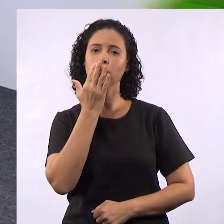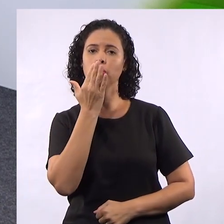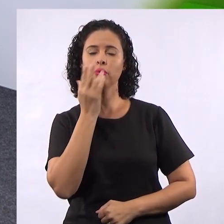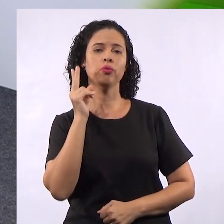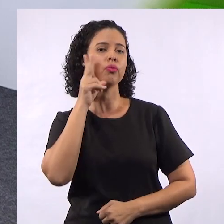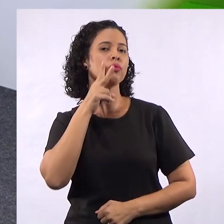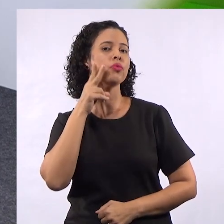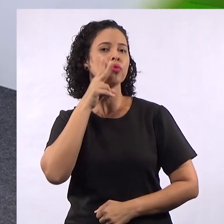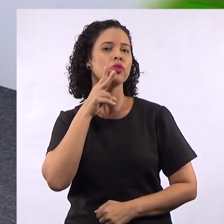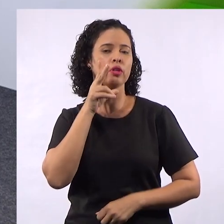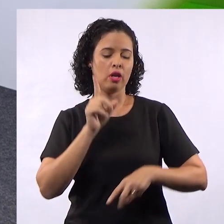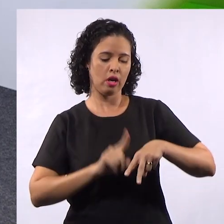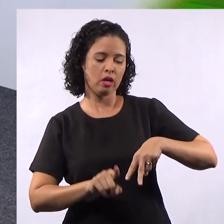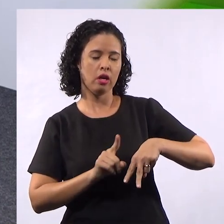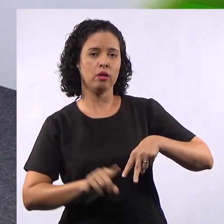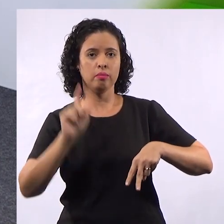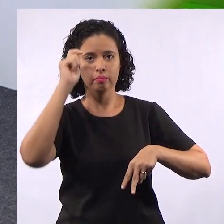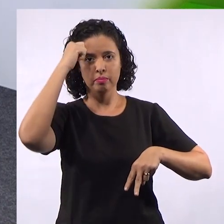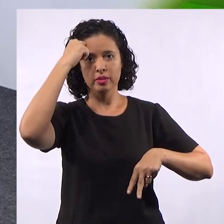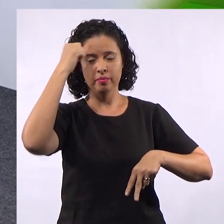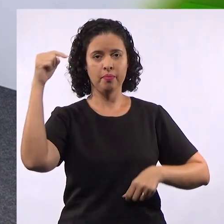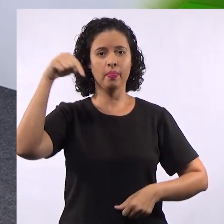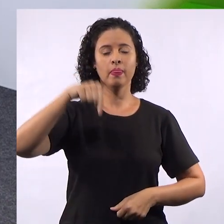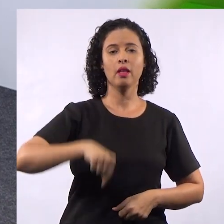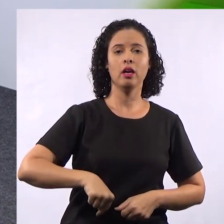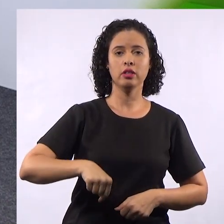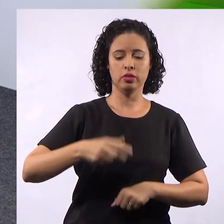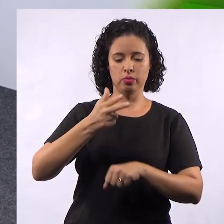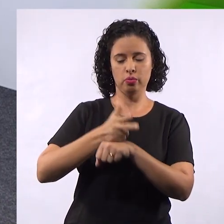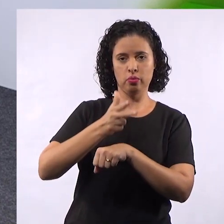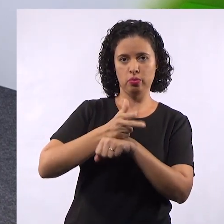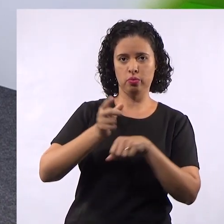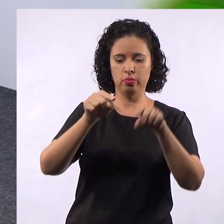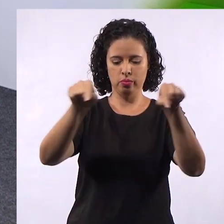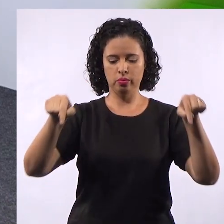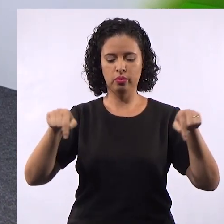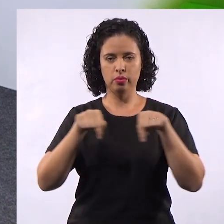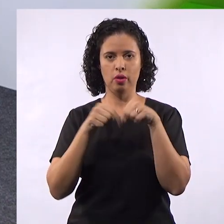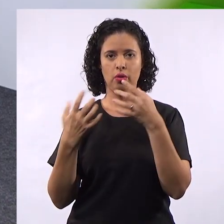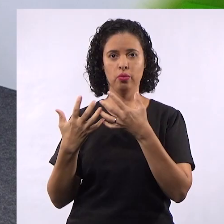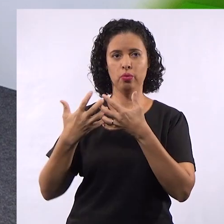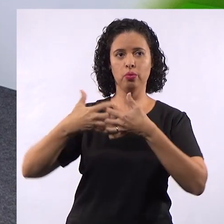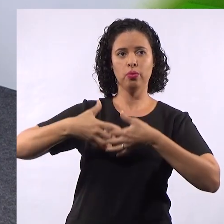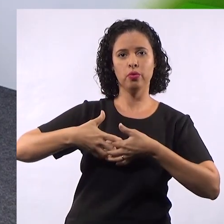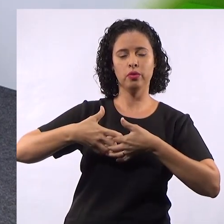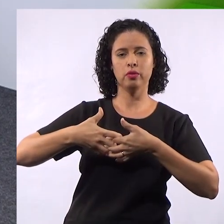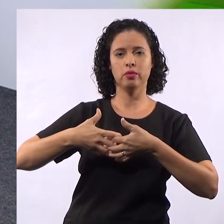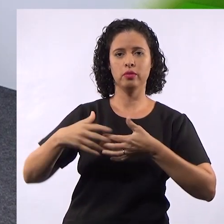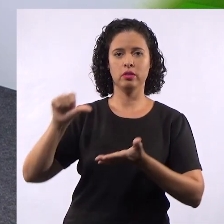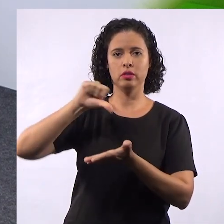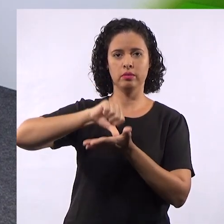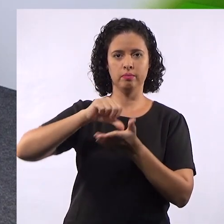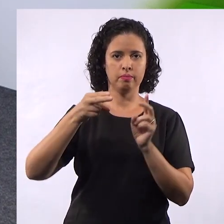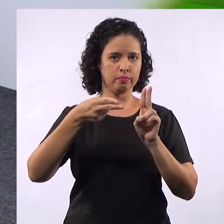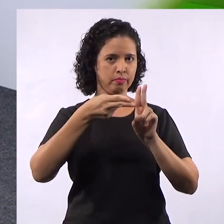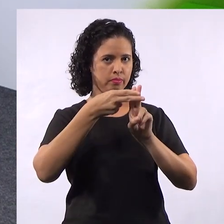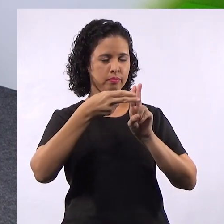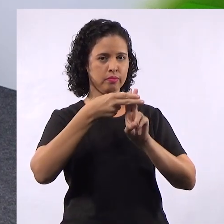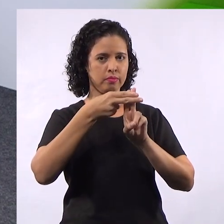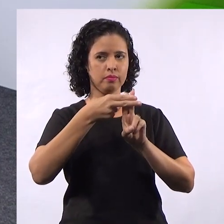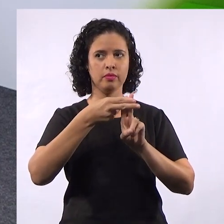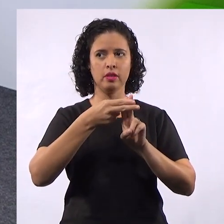cor vinho, uma calça preta. Estou aqui no estúdio de gravação do nosso Instituto Federal de Rondônia, aqui no campus Porto Velho,